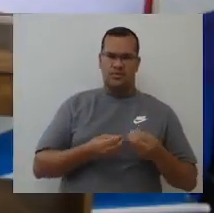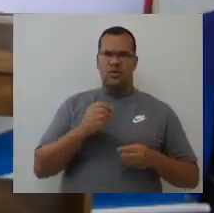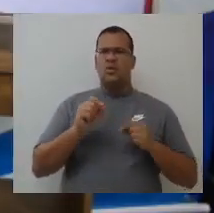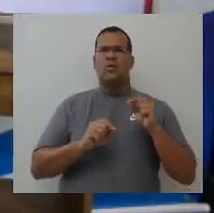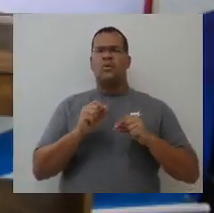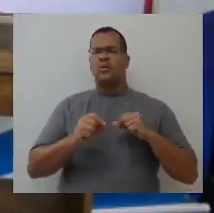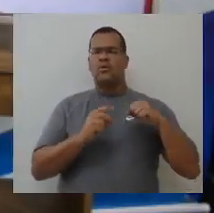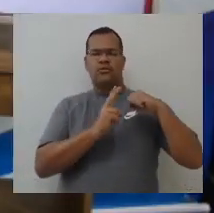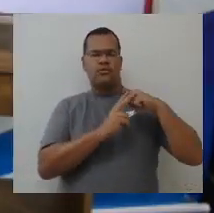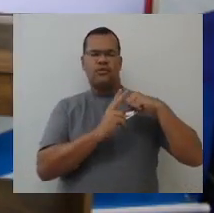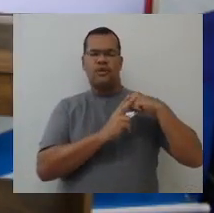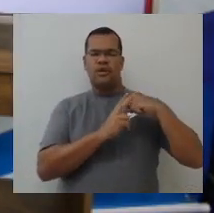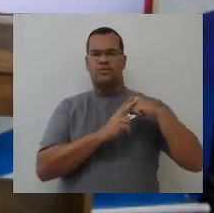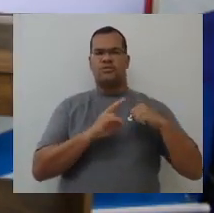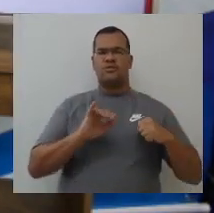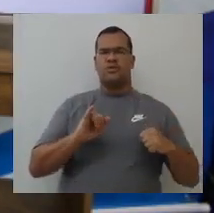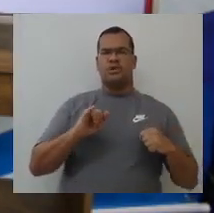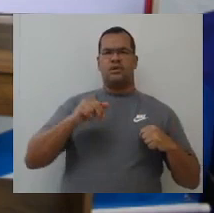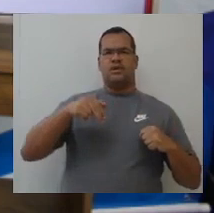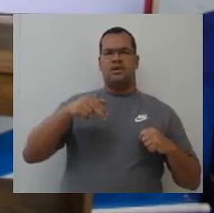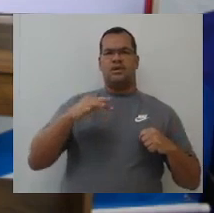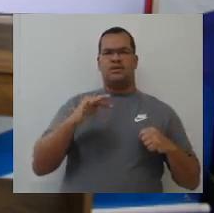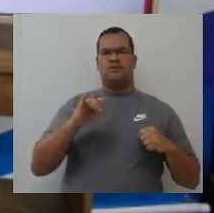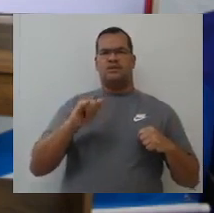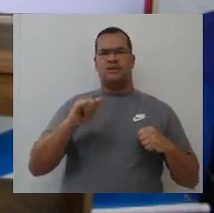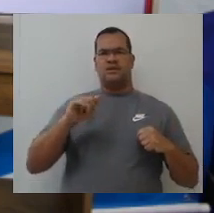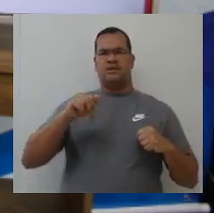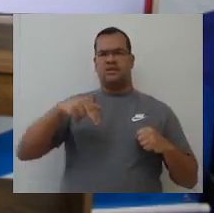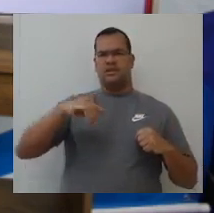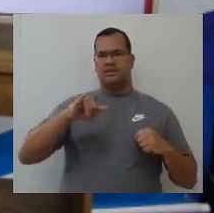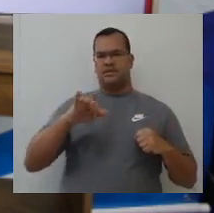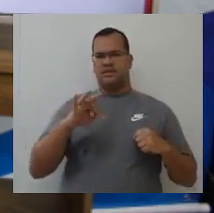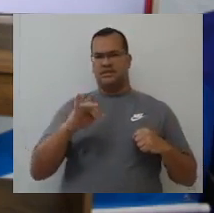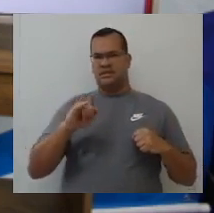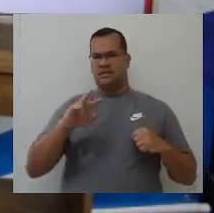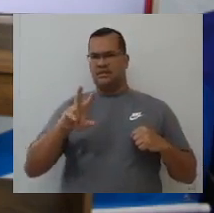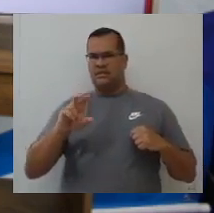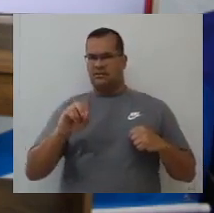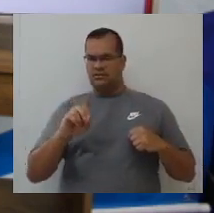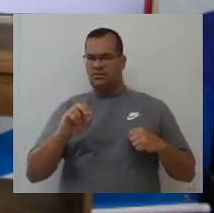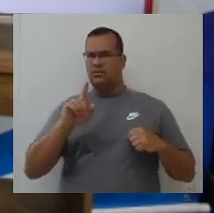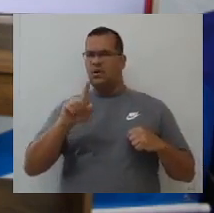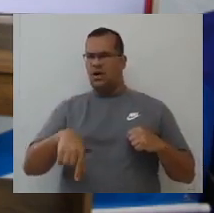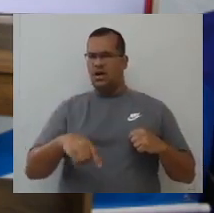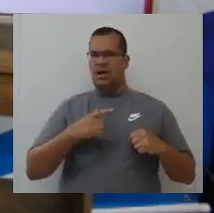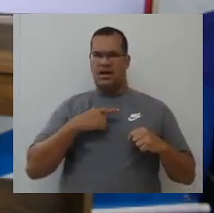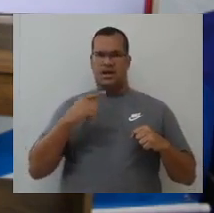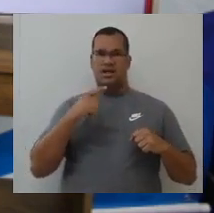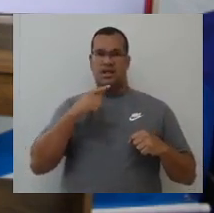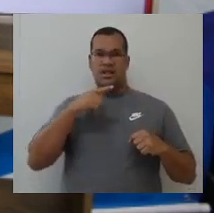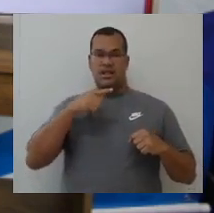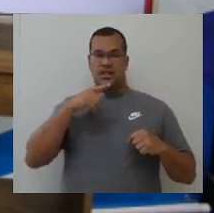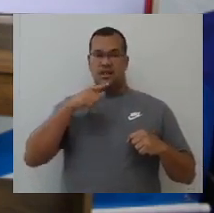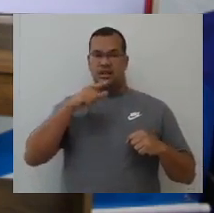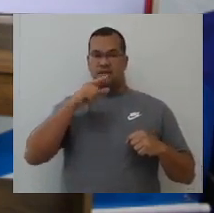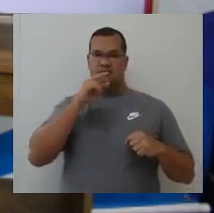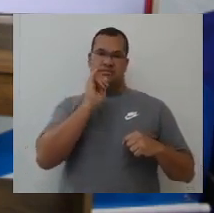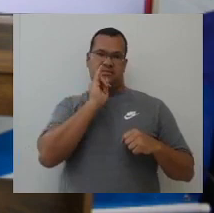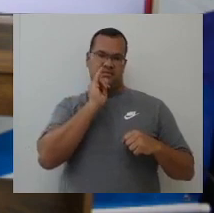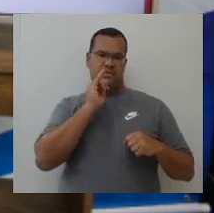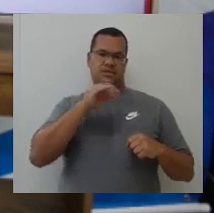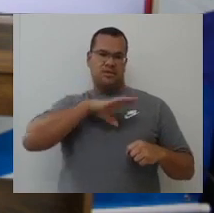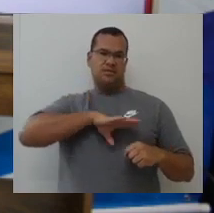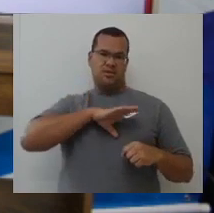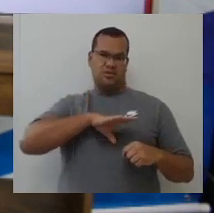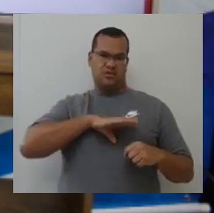que é verbo no infinitivo? Né? Verbo no infinitivo, na língua portuguesa, é aquele verbo que termina em